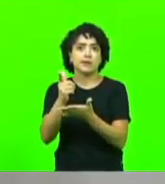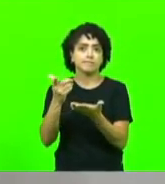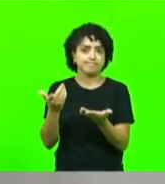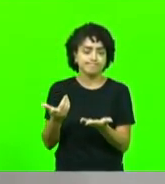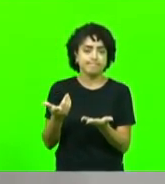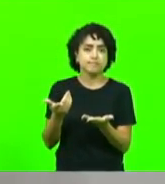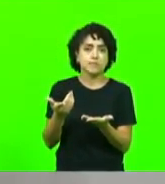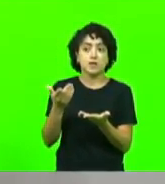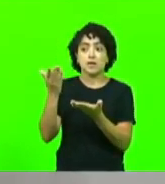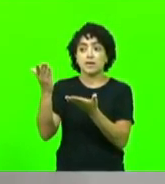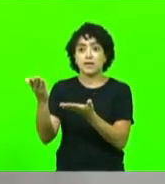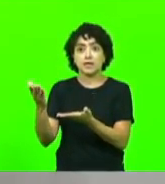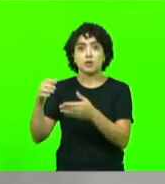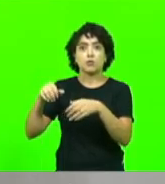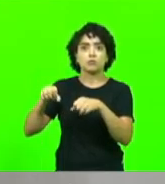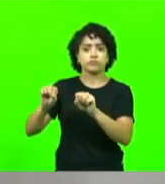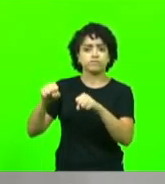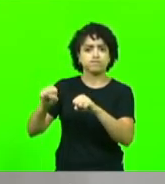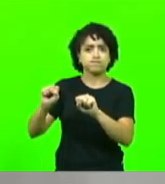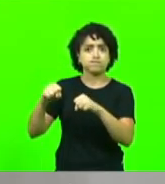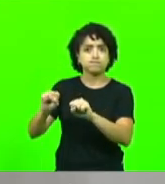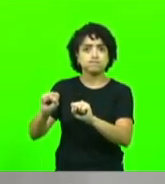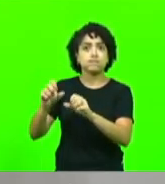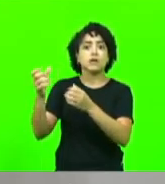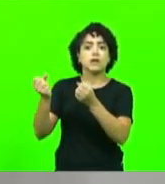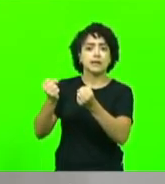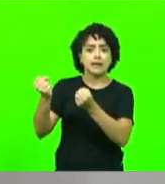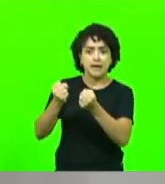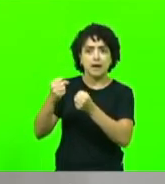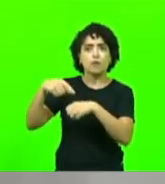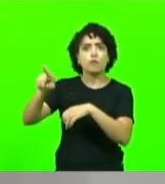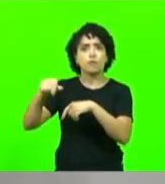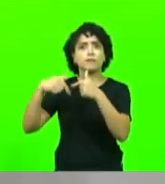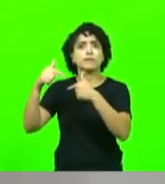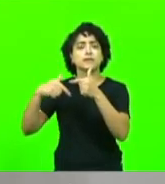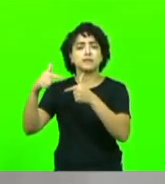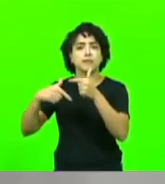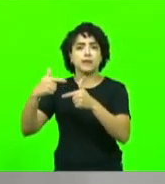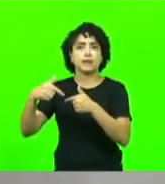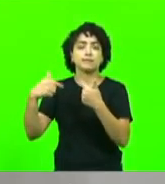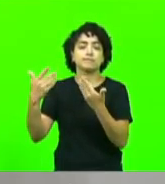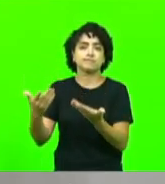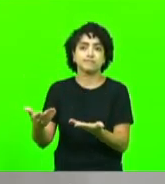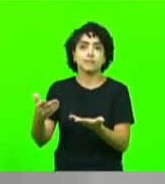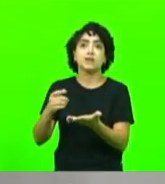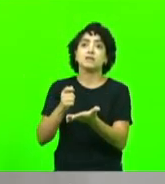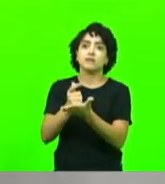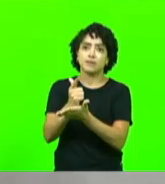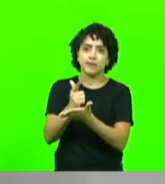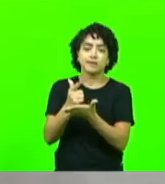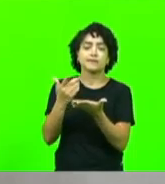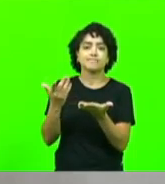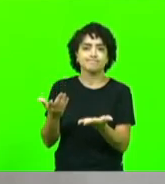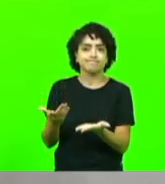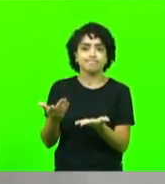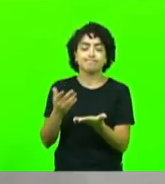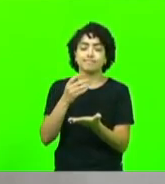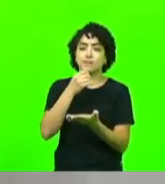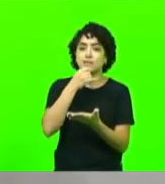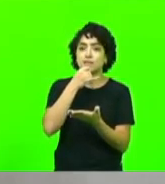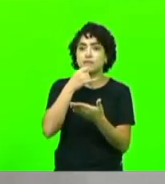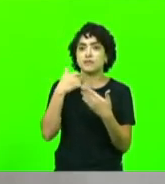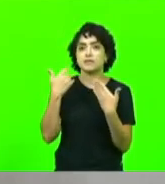aquele que usa sua moto para trabalhar, o seu carro para trabalhar, seu caminhão para trabalhar, né, vai pagar essa conta. Infelizmente, vai